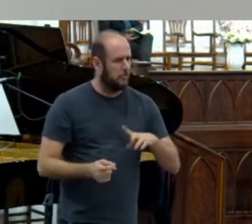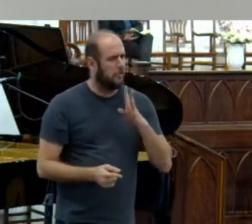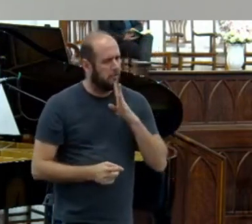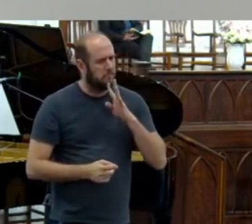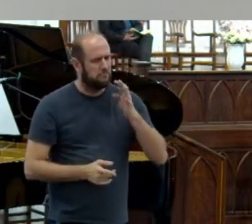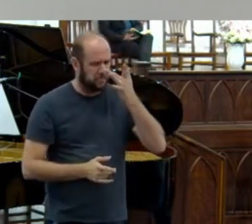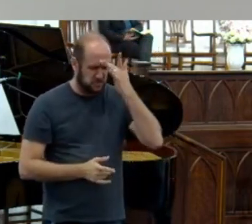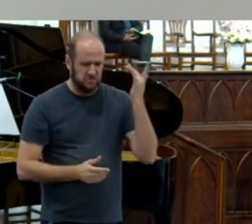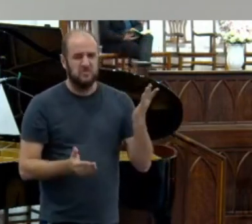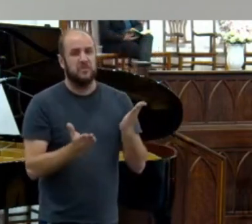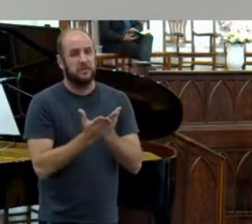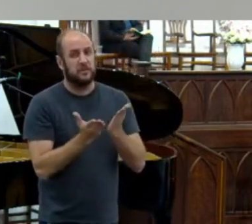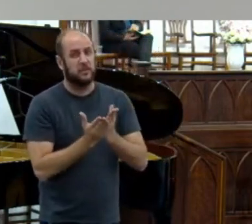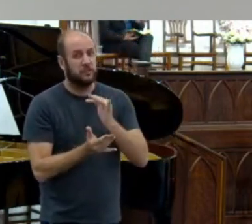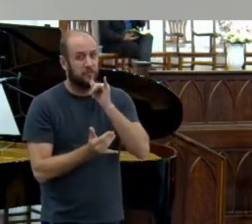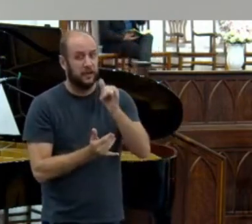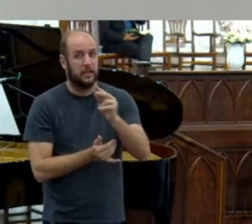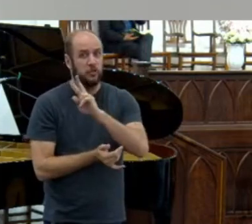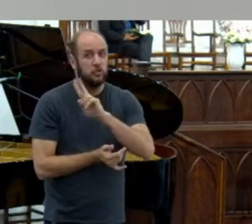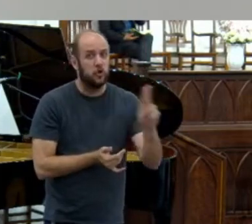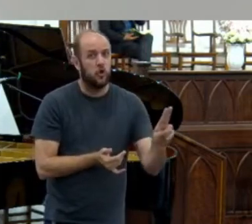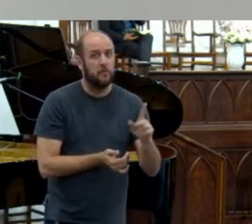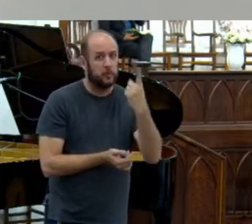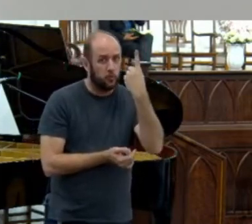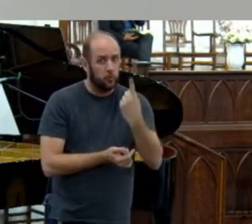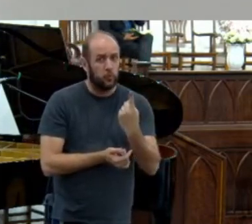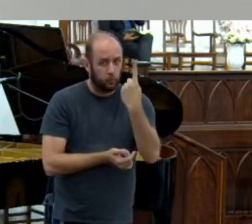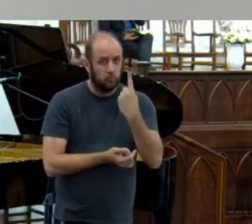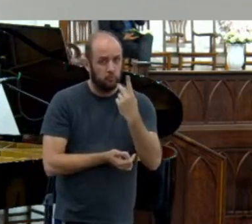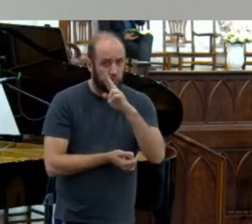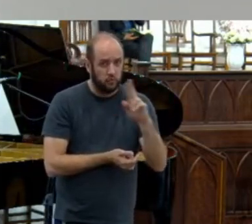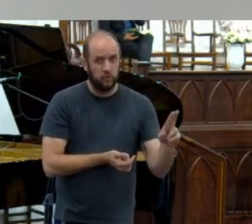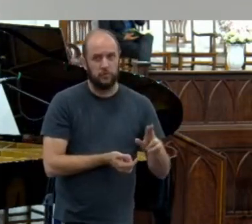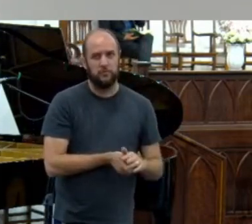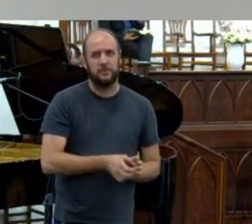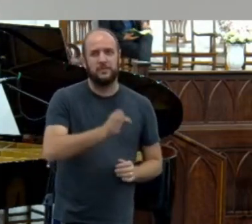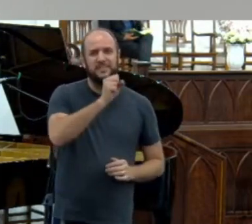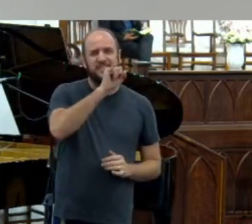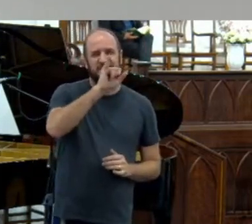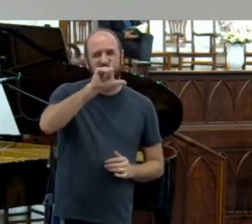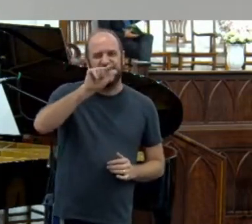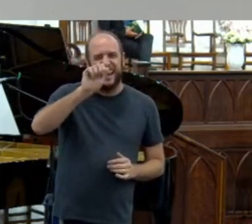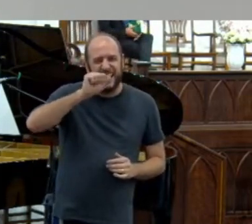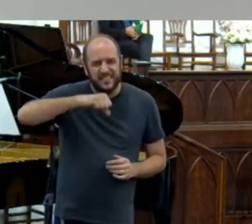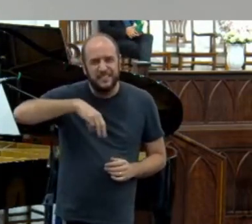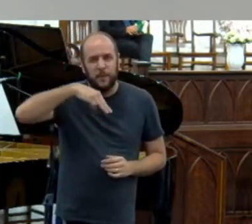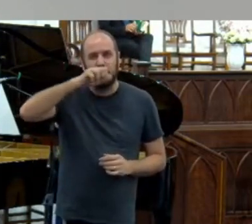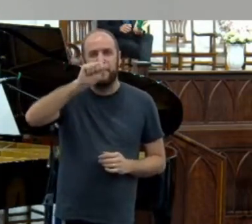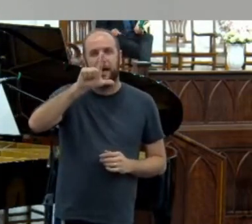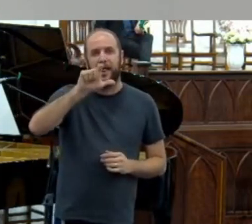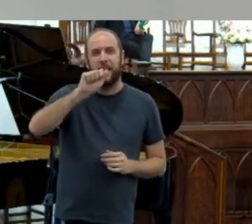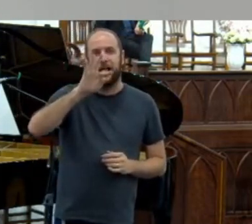igreja evangélica, que vou dar o nome a um boi, e um baita de um boi. Silas Malafaia.